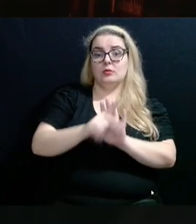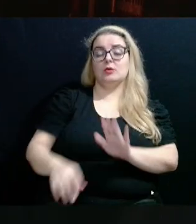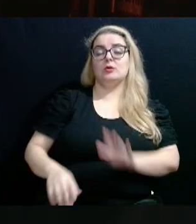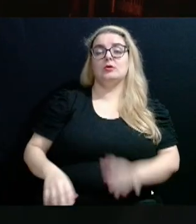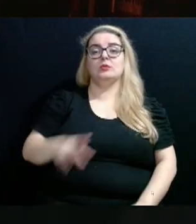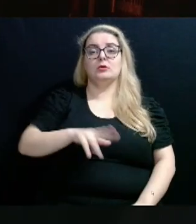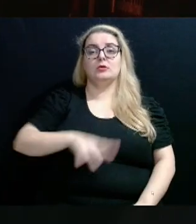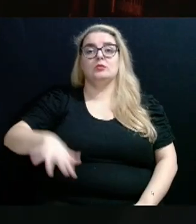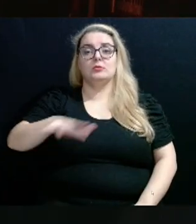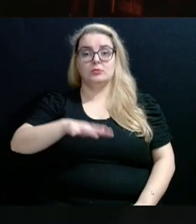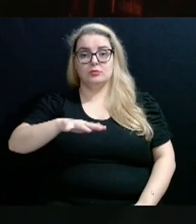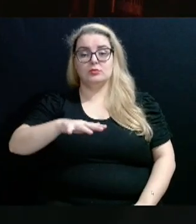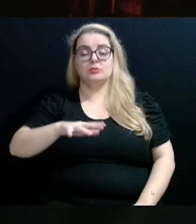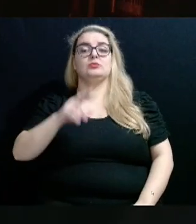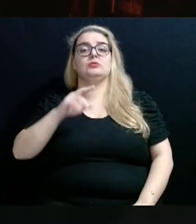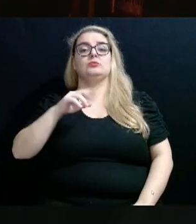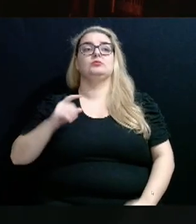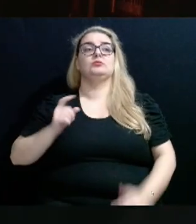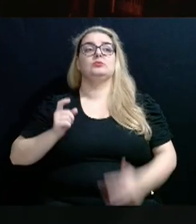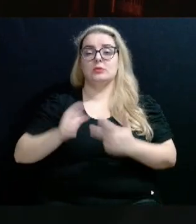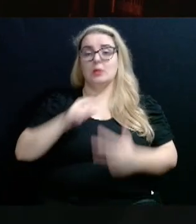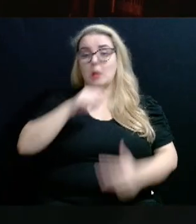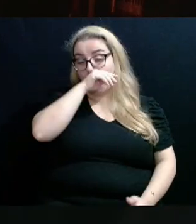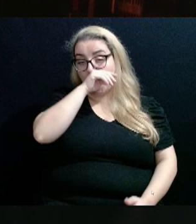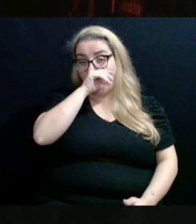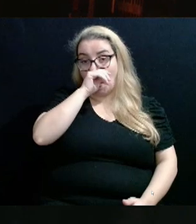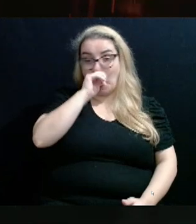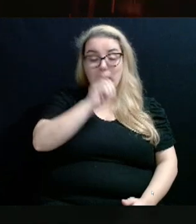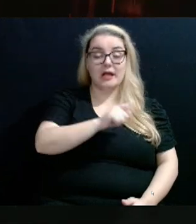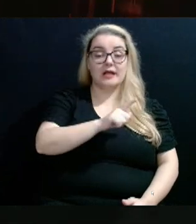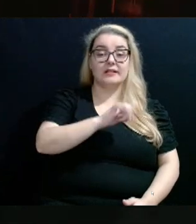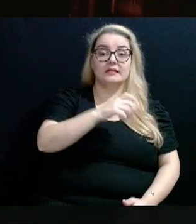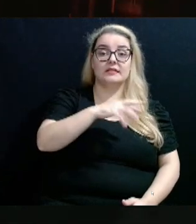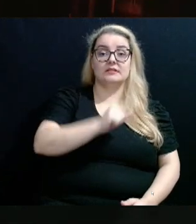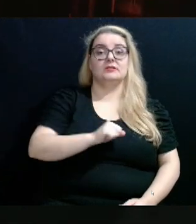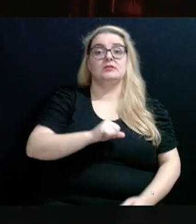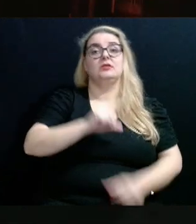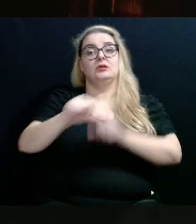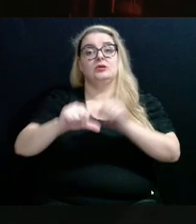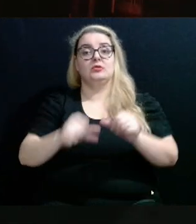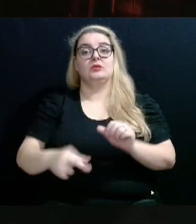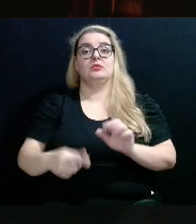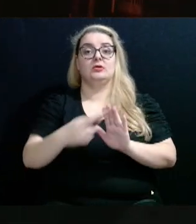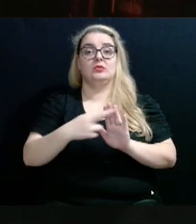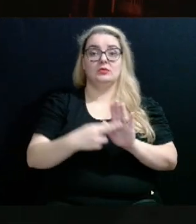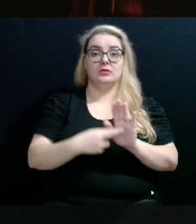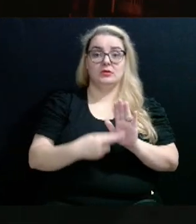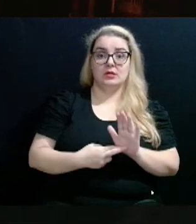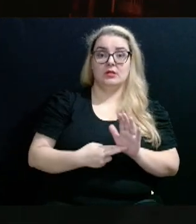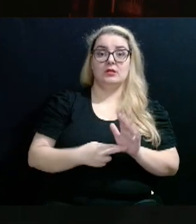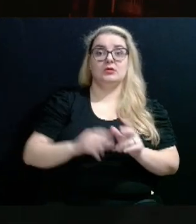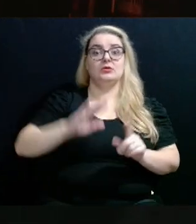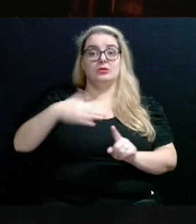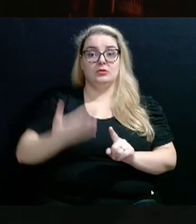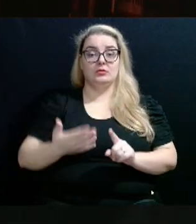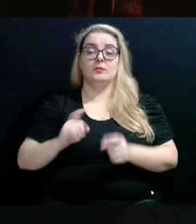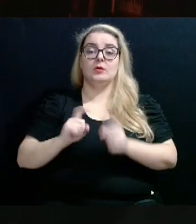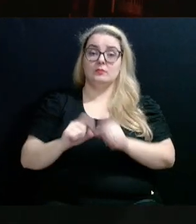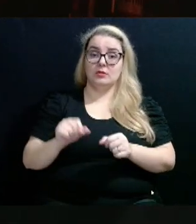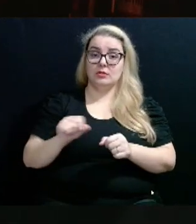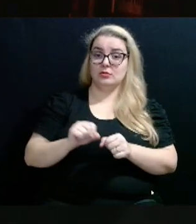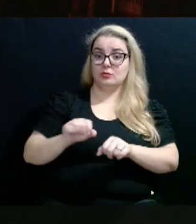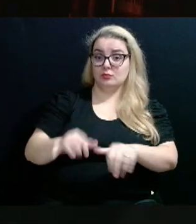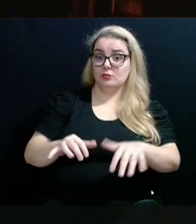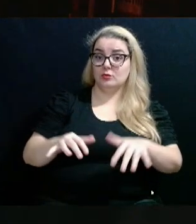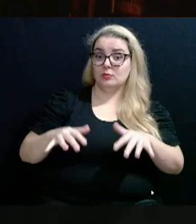de diplomas de mérito e alterações nas regras de honrarias da Câmara. A sessão será realizada no plenário, com transmissão ao vivo pela TV